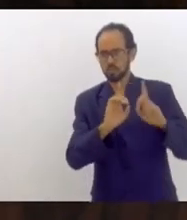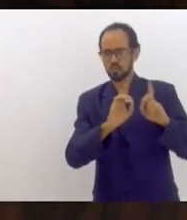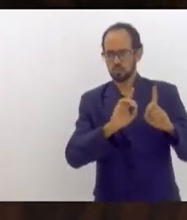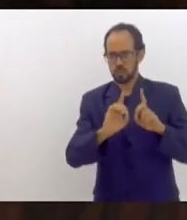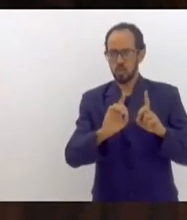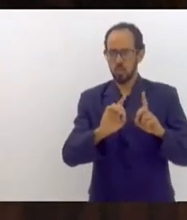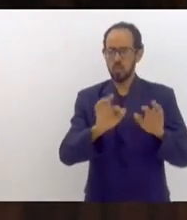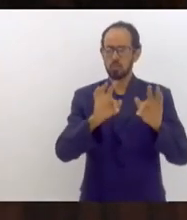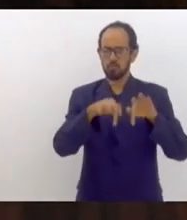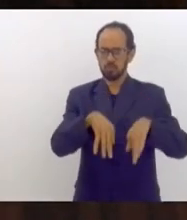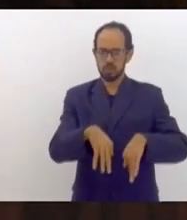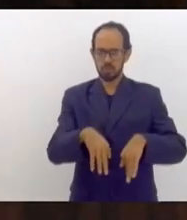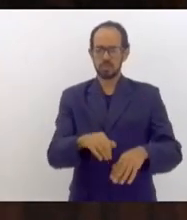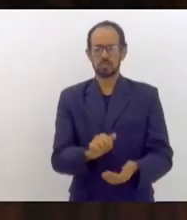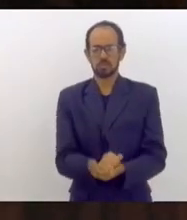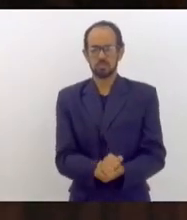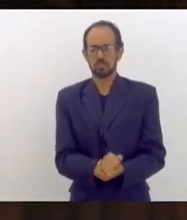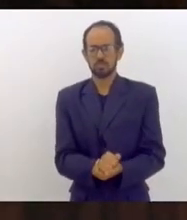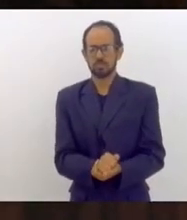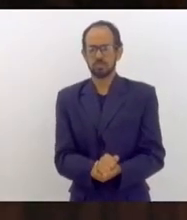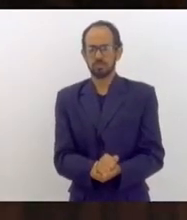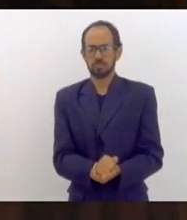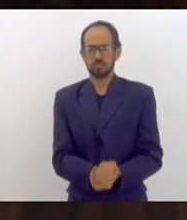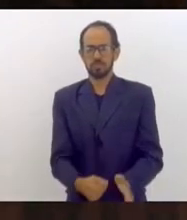Não havendo quem queira discutir, encerrada a discussão.